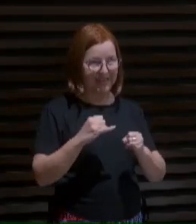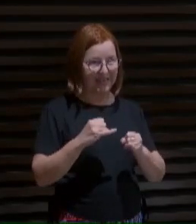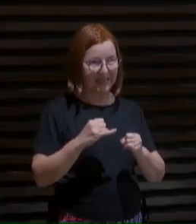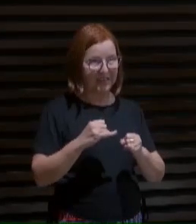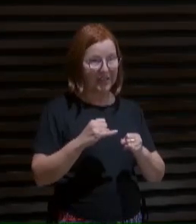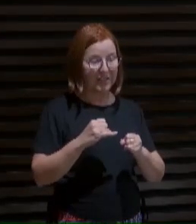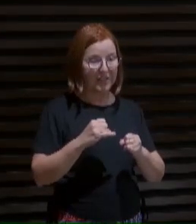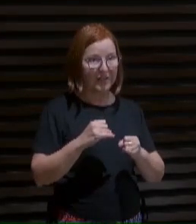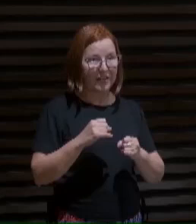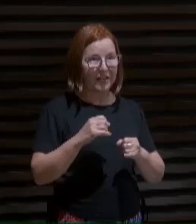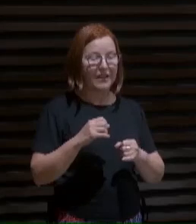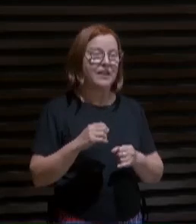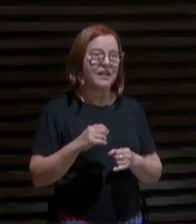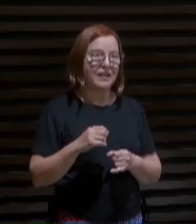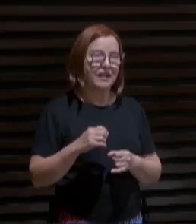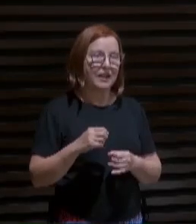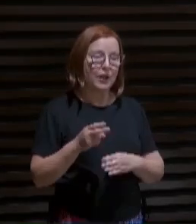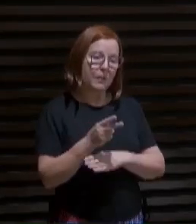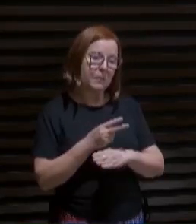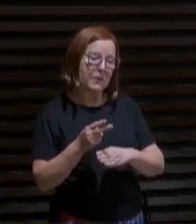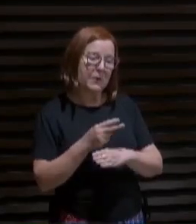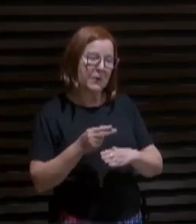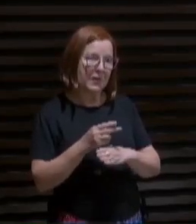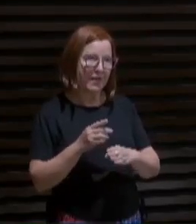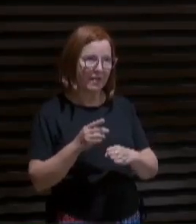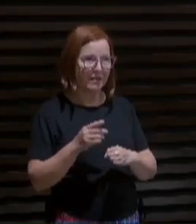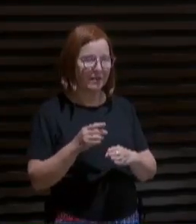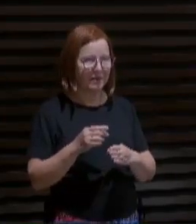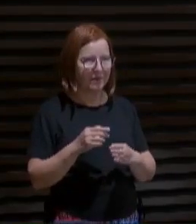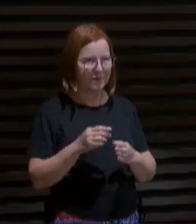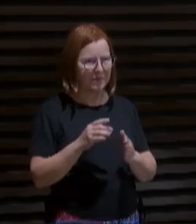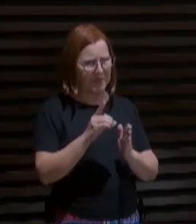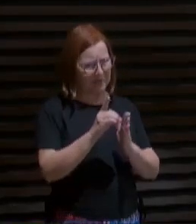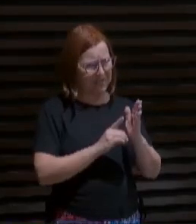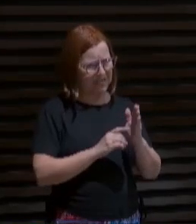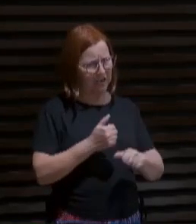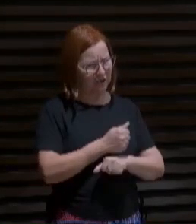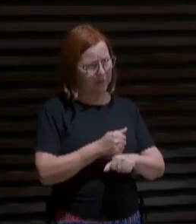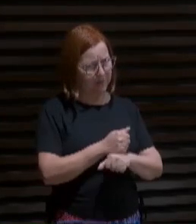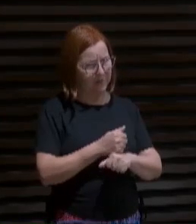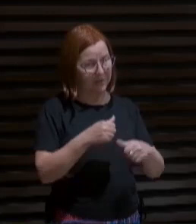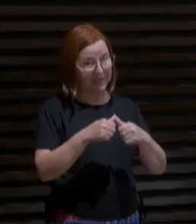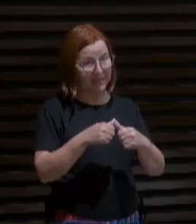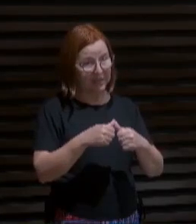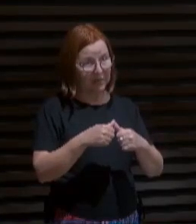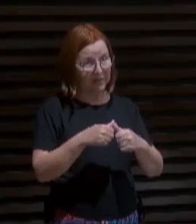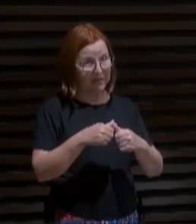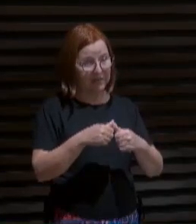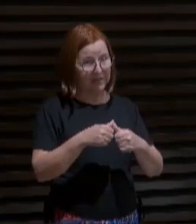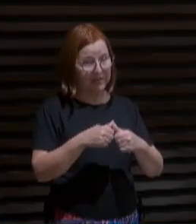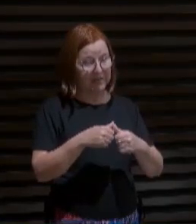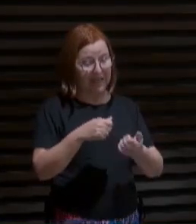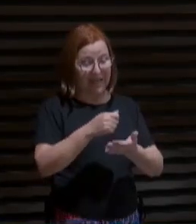Pode ver no YouTube. Estão sendo assinados os decretos da união